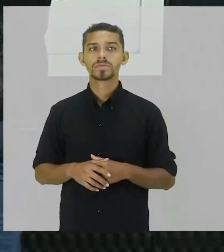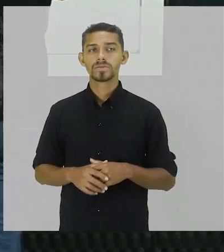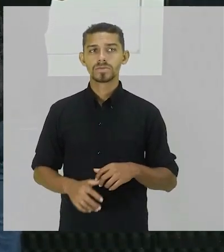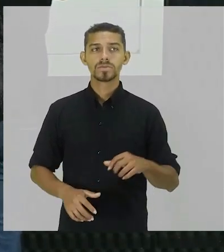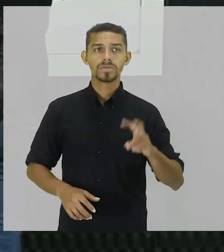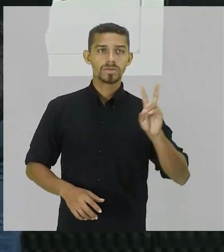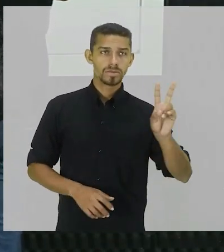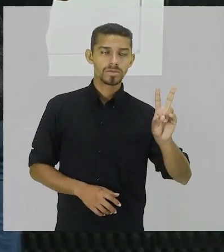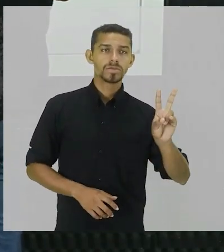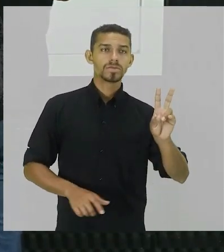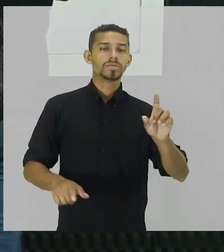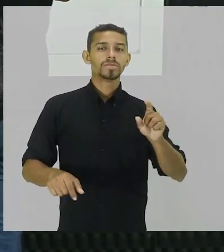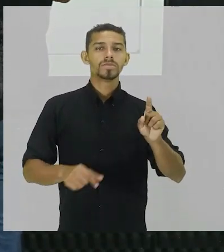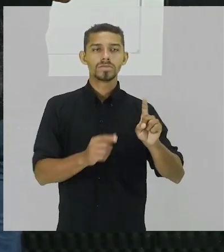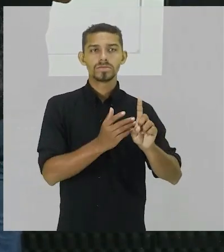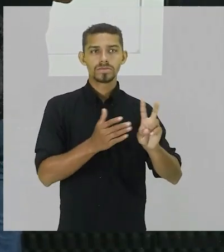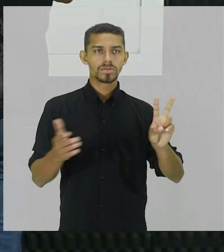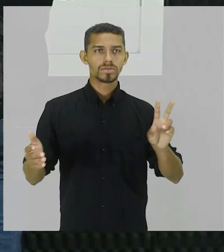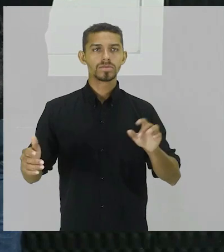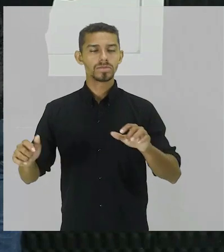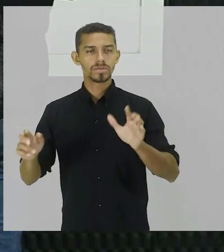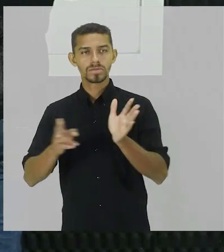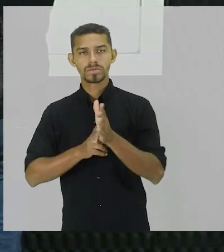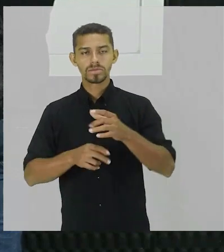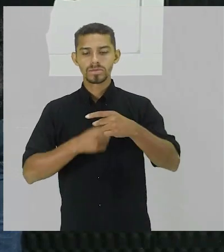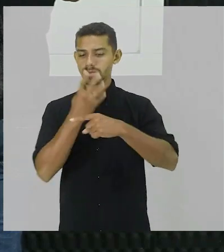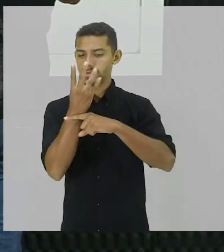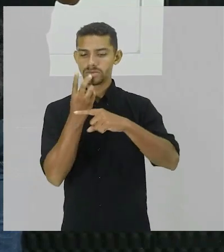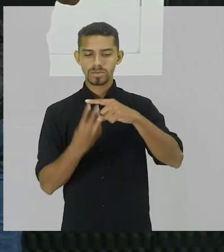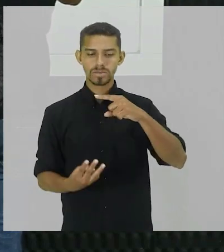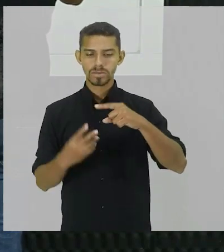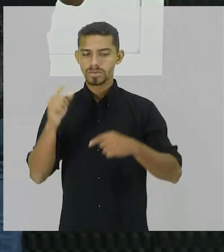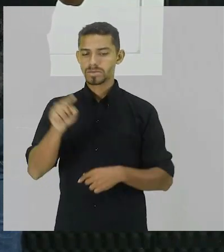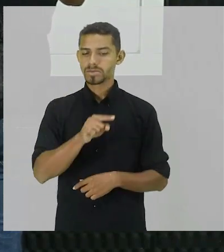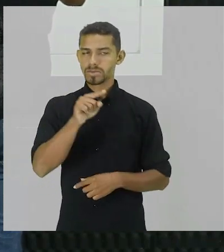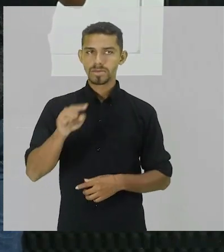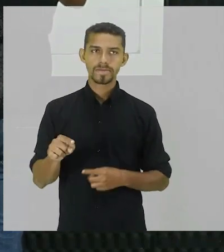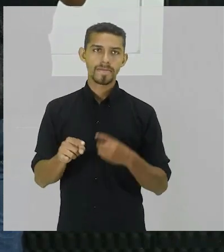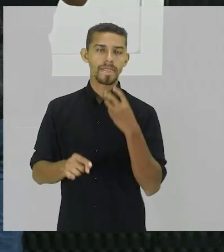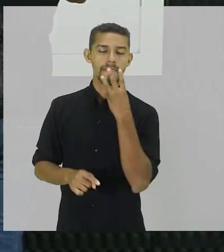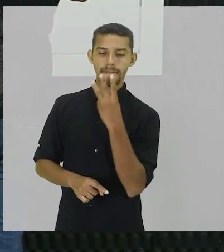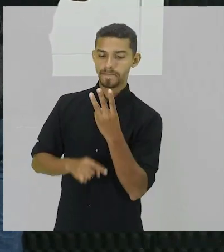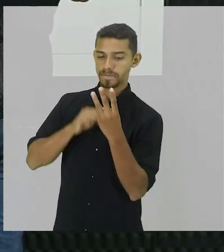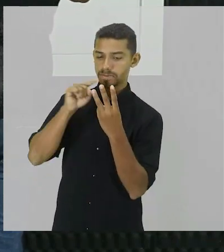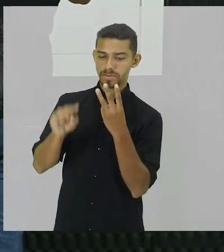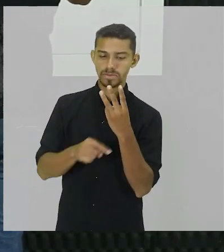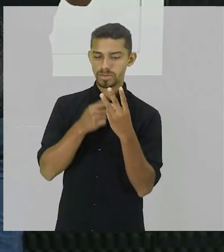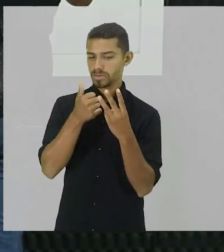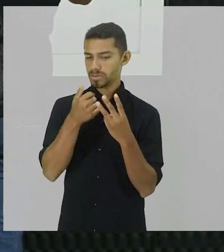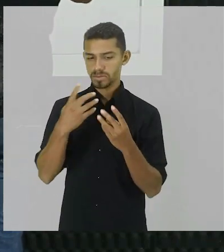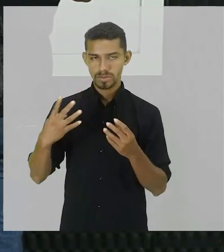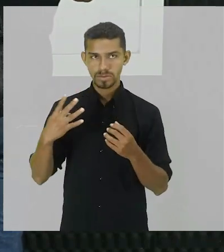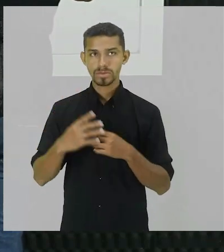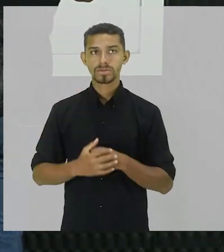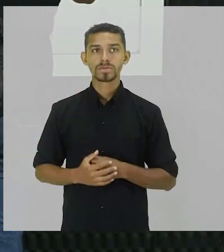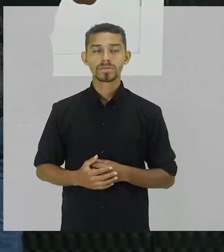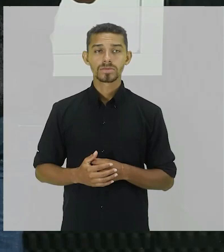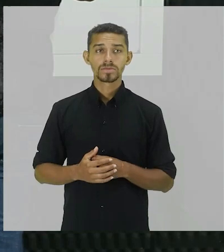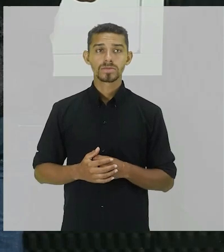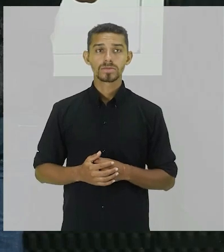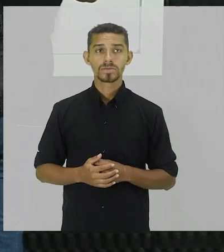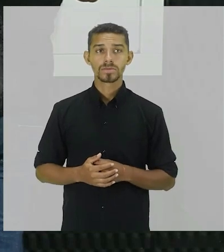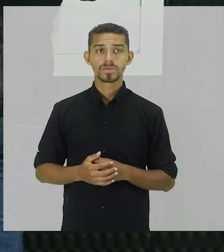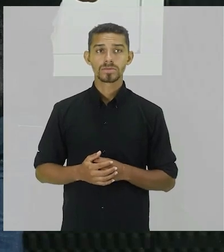esfera vai ser igual a 4/3 multiplicado por